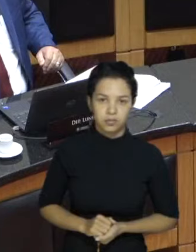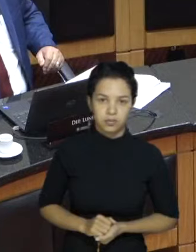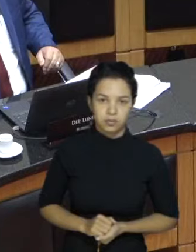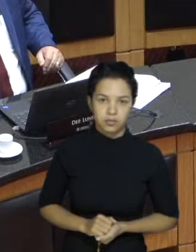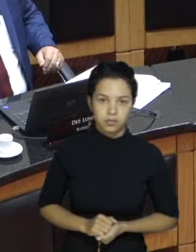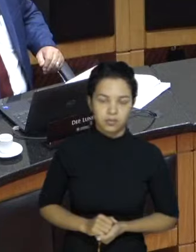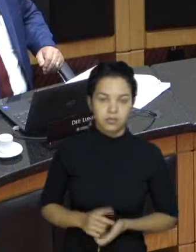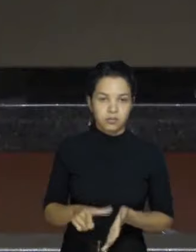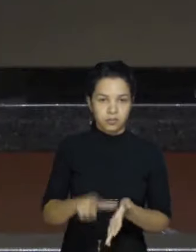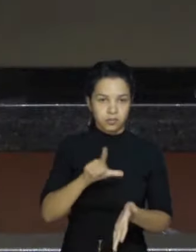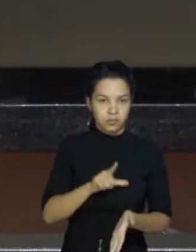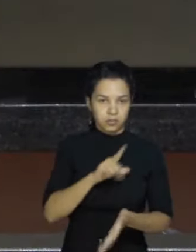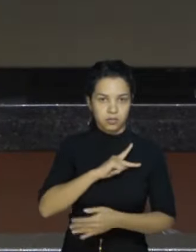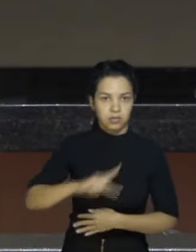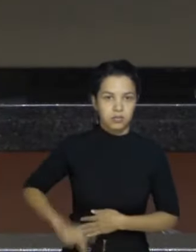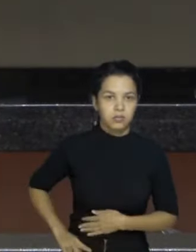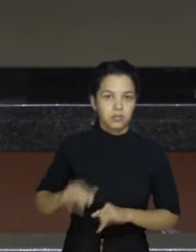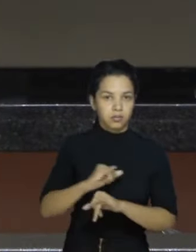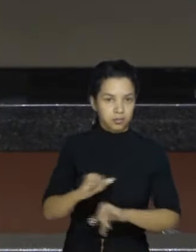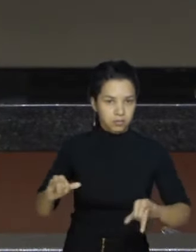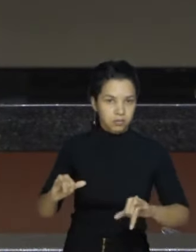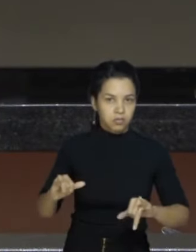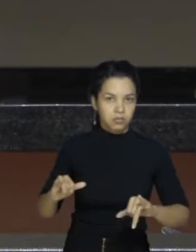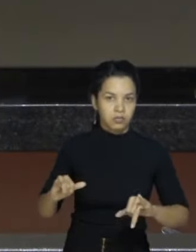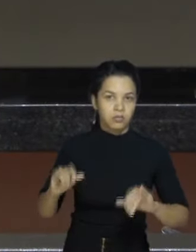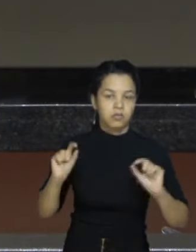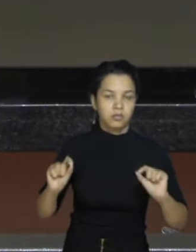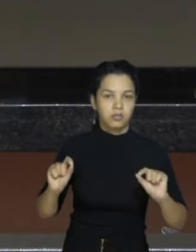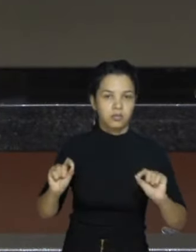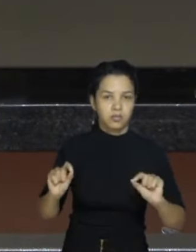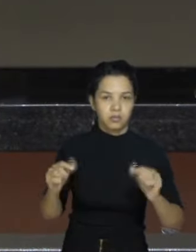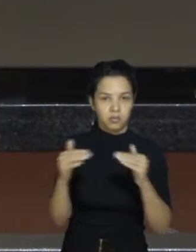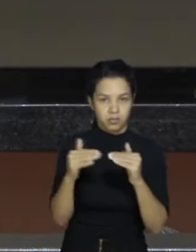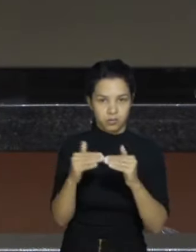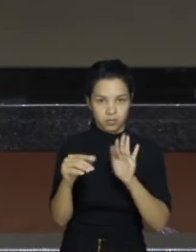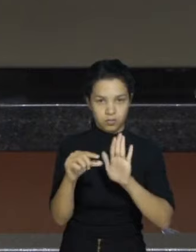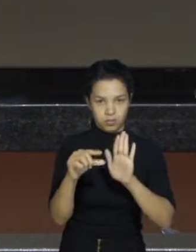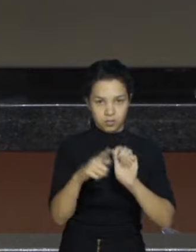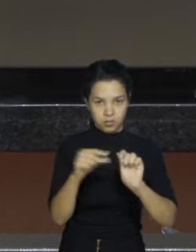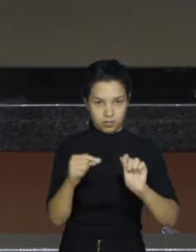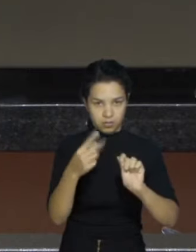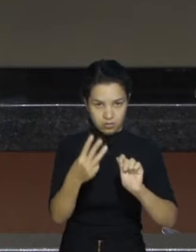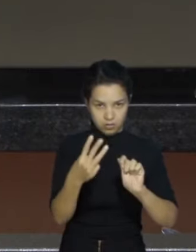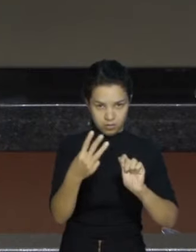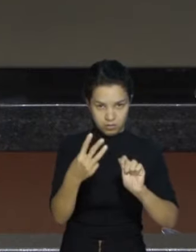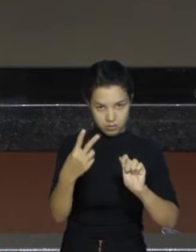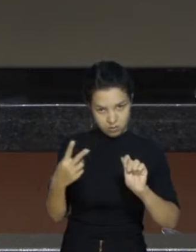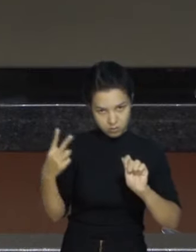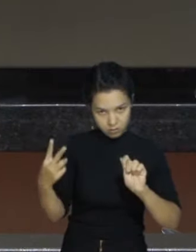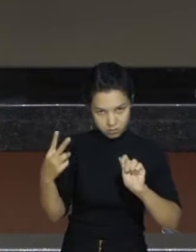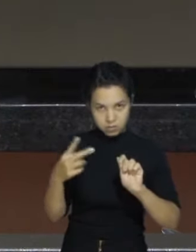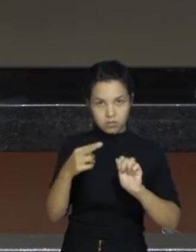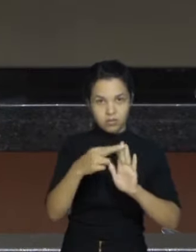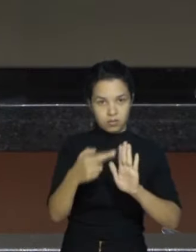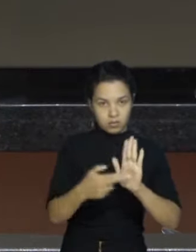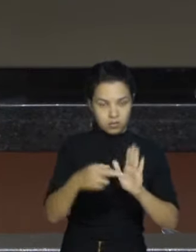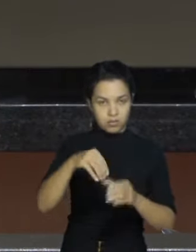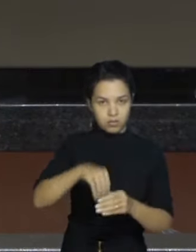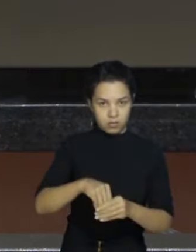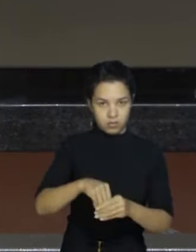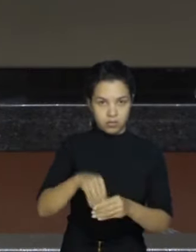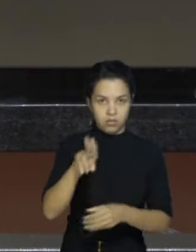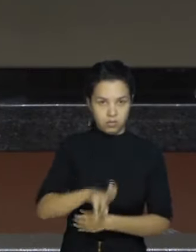antes mesmo essa presidência comunica quem conformidade com o artigo 322 do regimento interno e